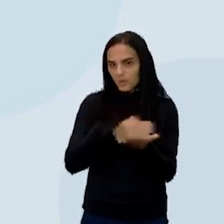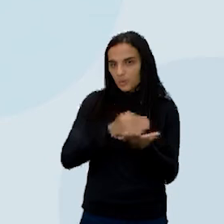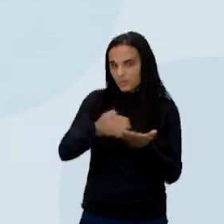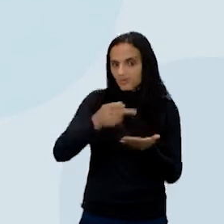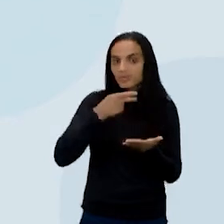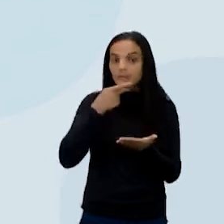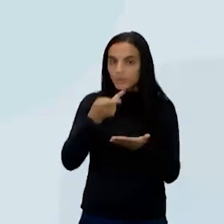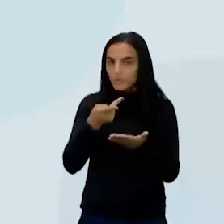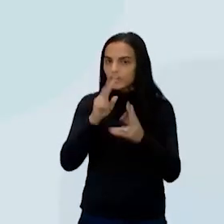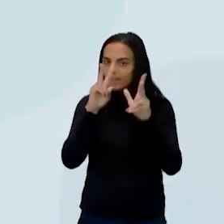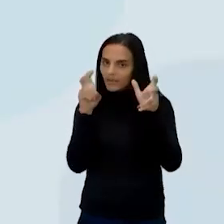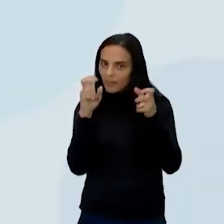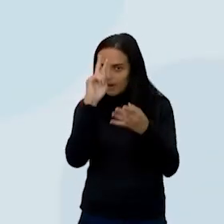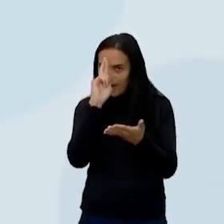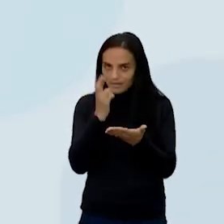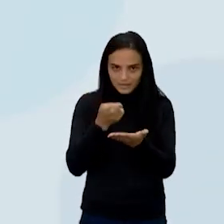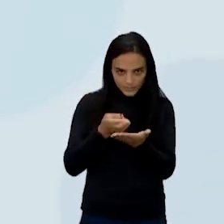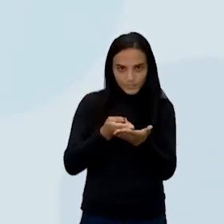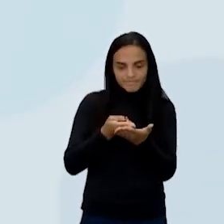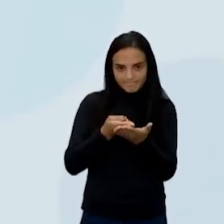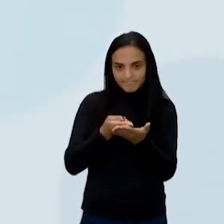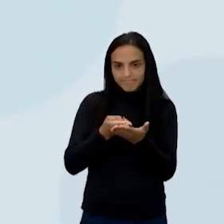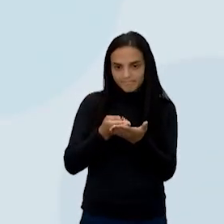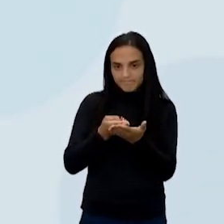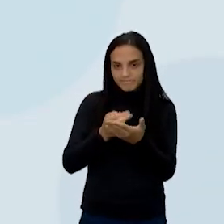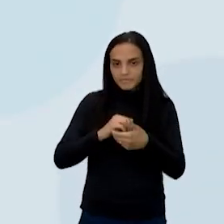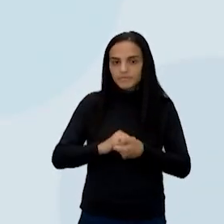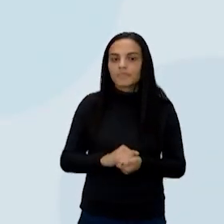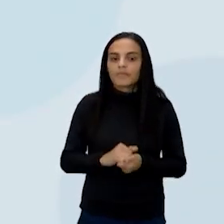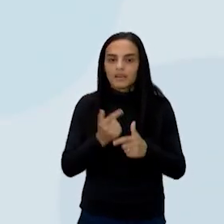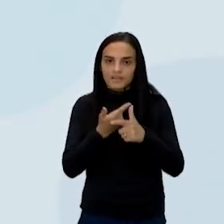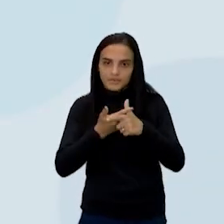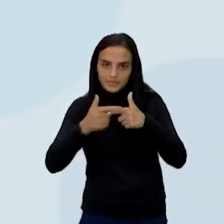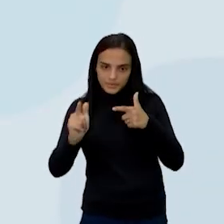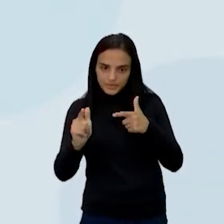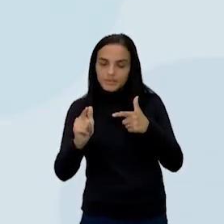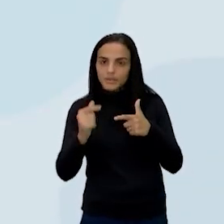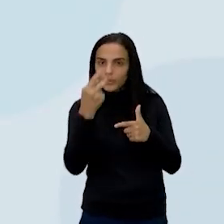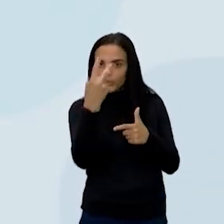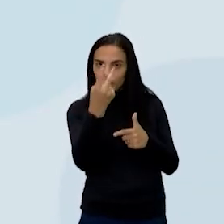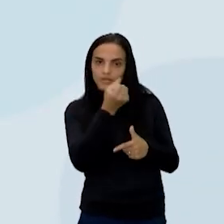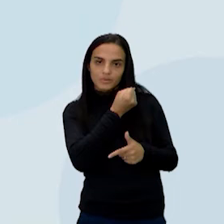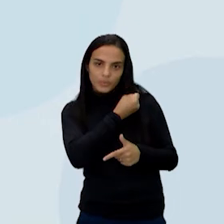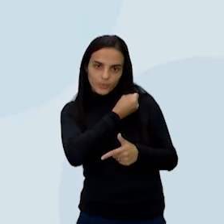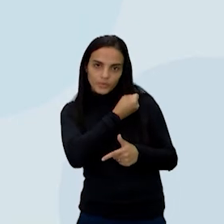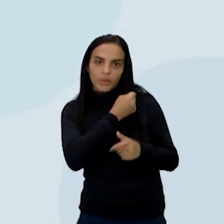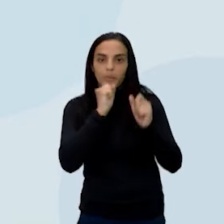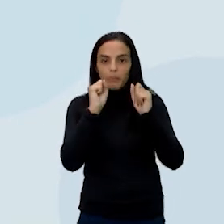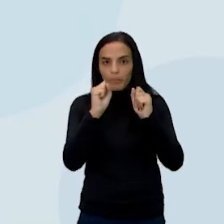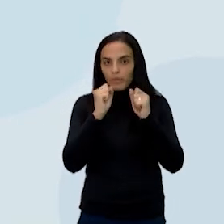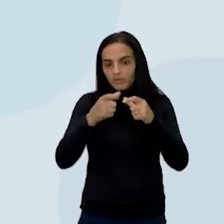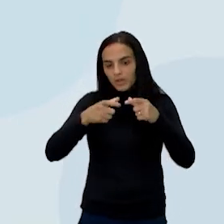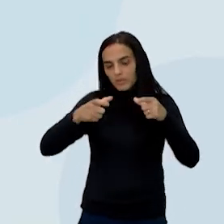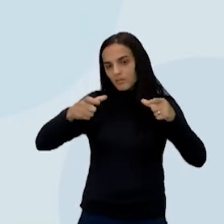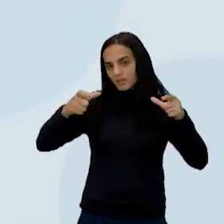sobre razão. A razão, a gente apresenta uma divisão entre dois valores aí, que podem ser quantidades de grandezas